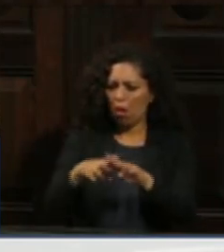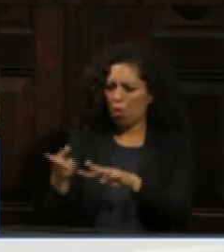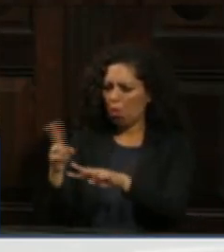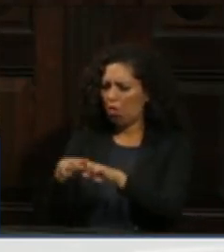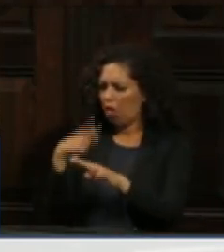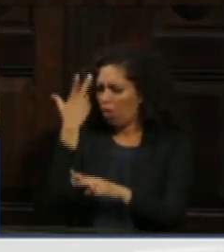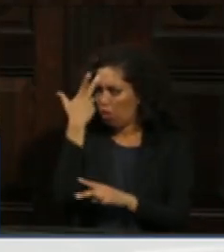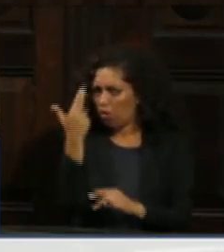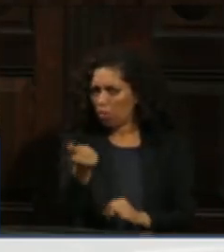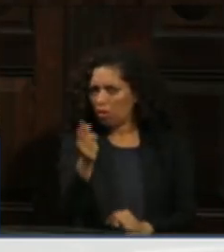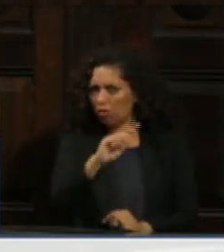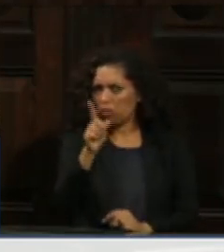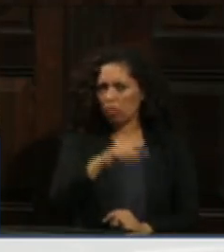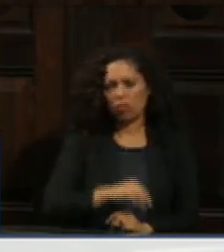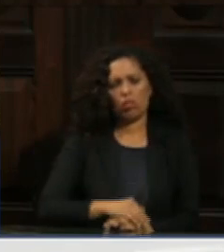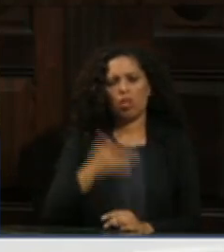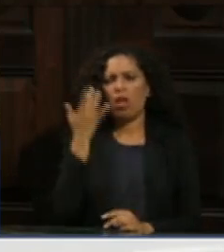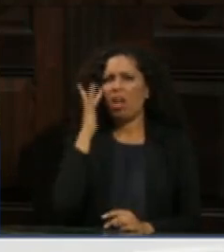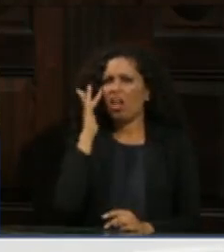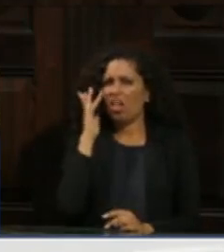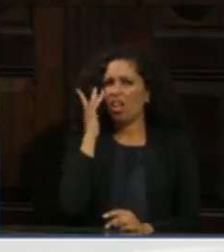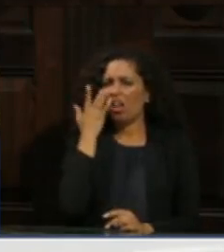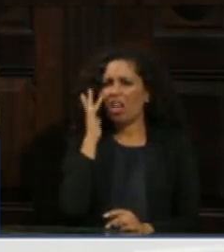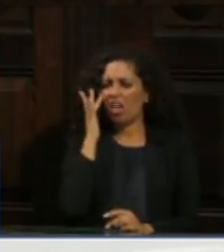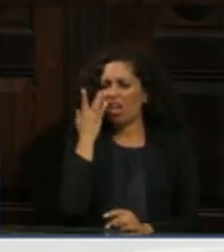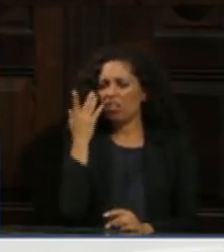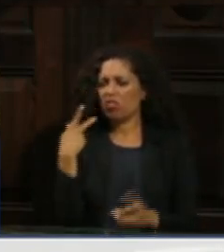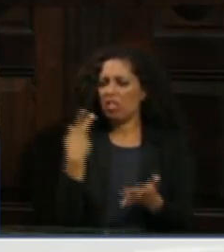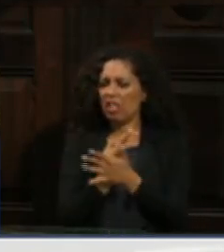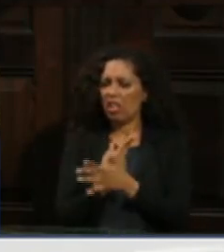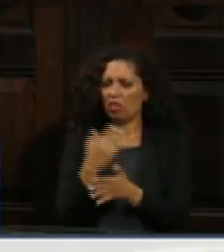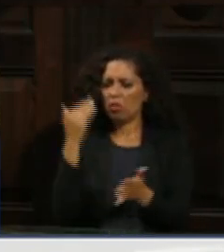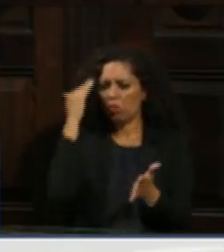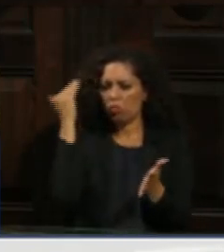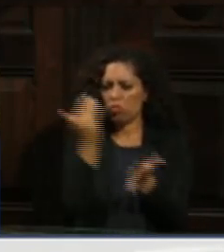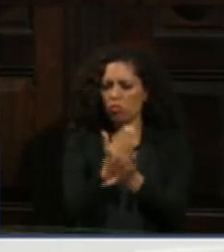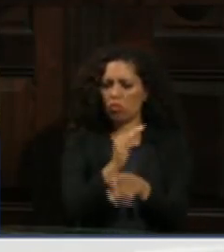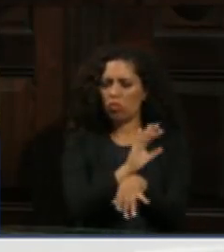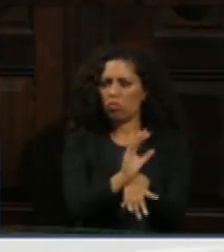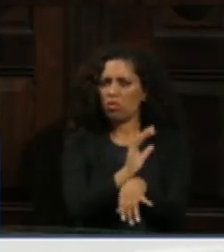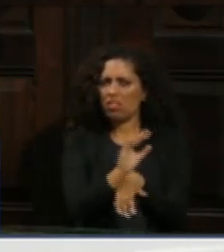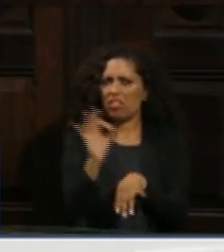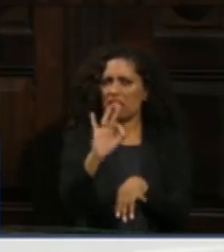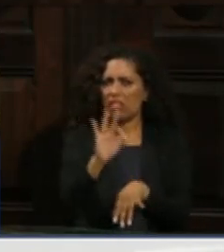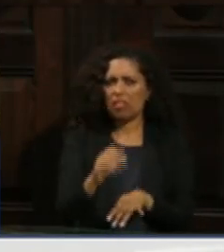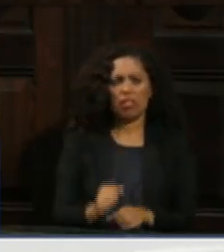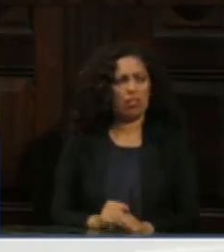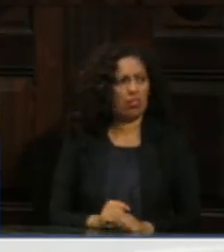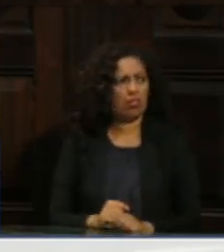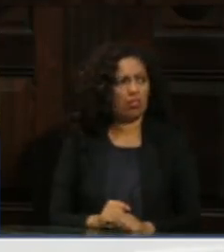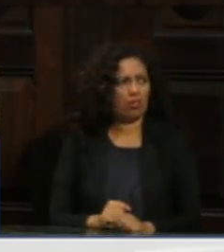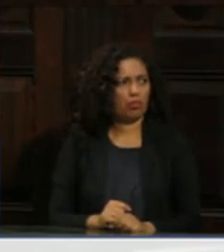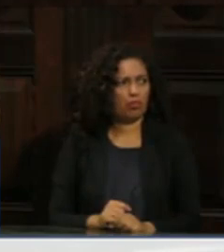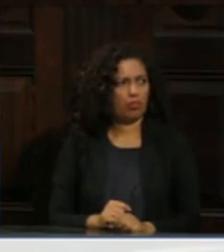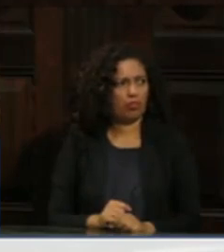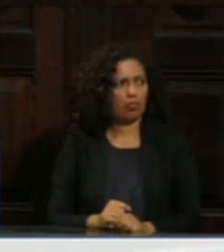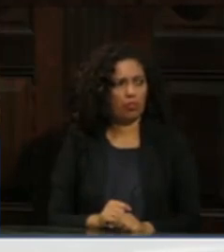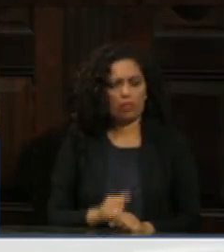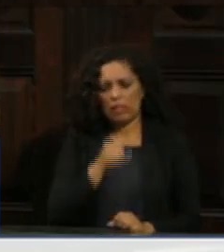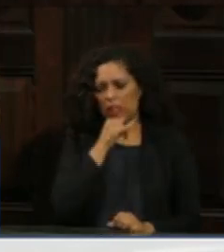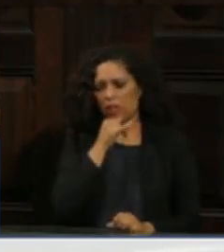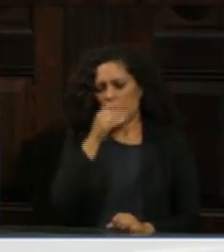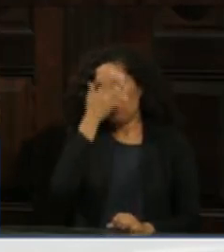desviando. Olha que ponto se chega. Então, assim, além de ter um componente de irresponsabilidade, mas não é ele que eu